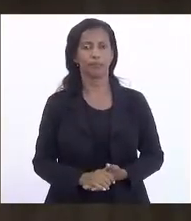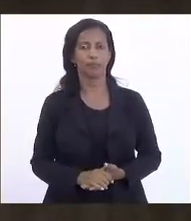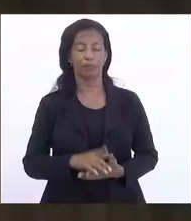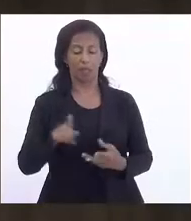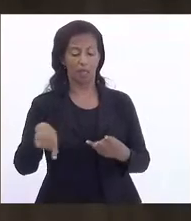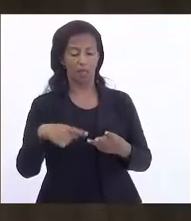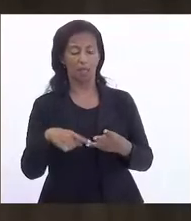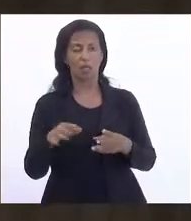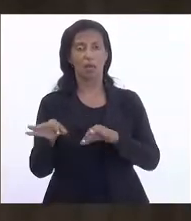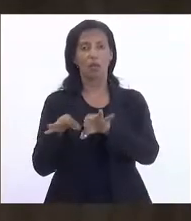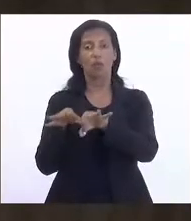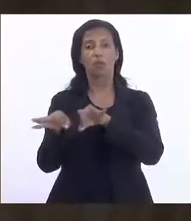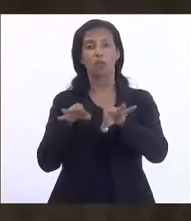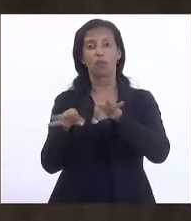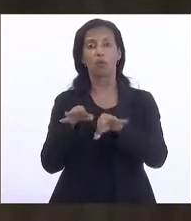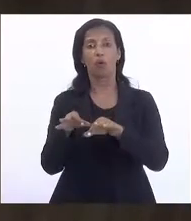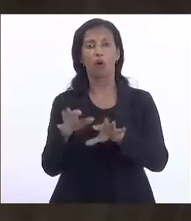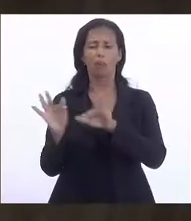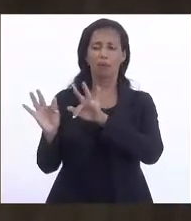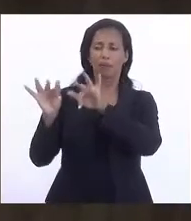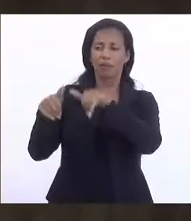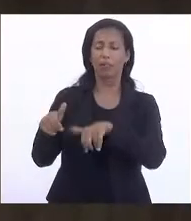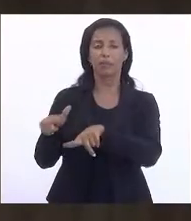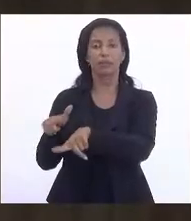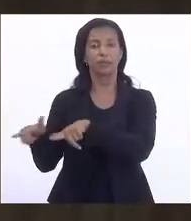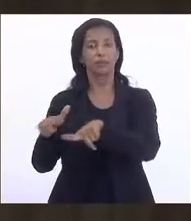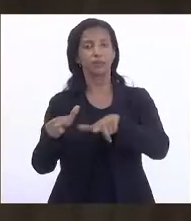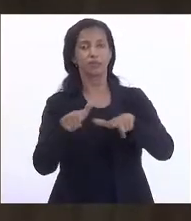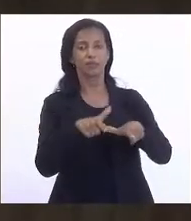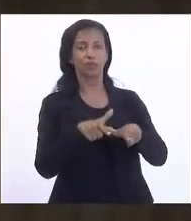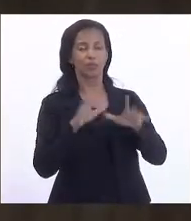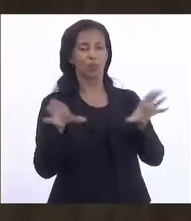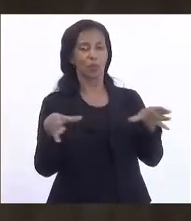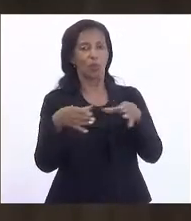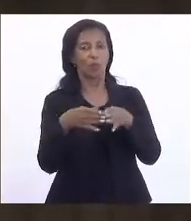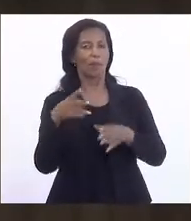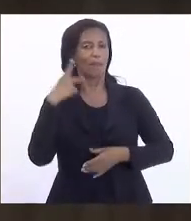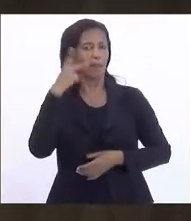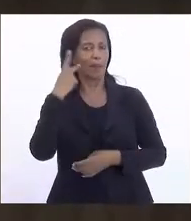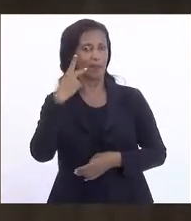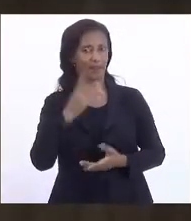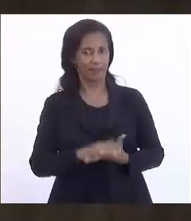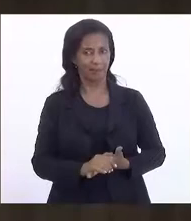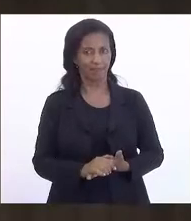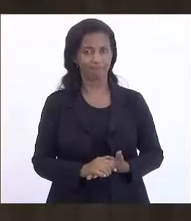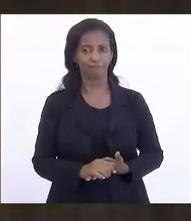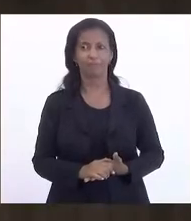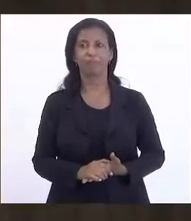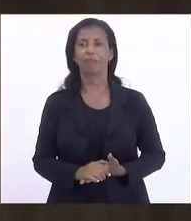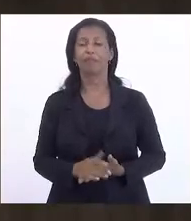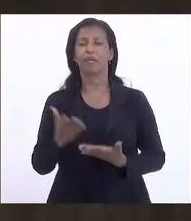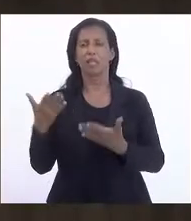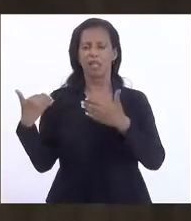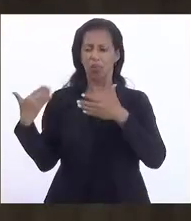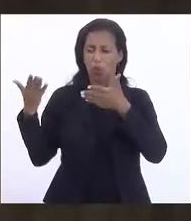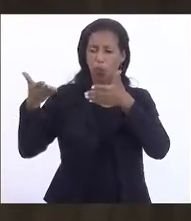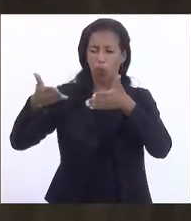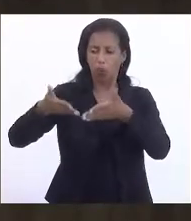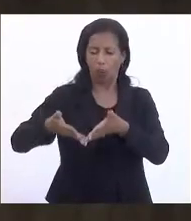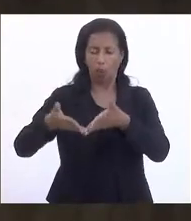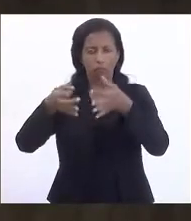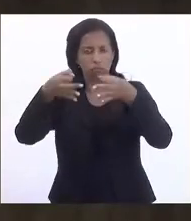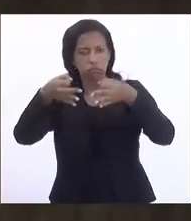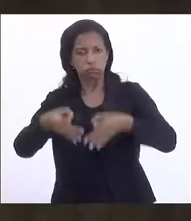terceira forma, estamos terminando os trabalhos de uma comissão parlamentar de inquérito que se debruçou justamente